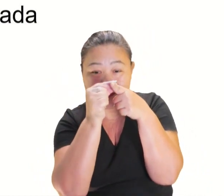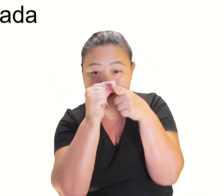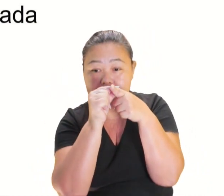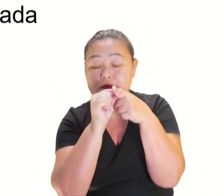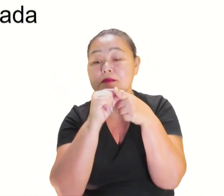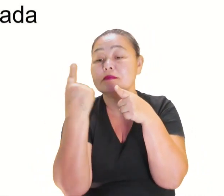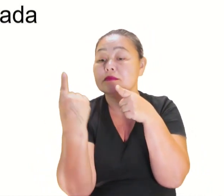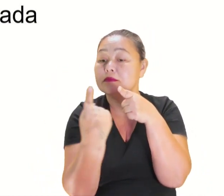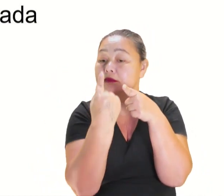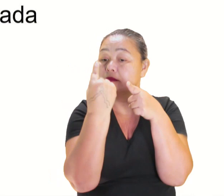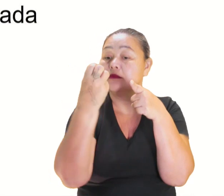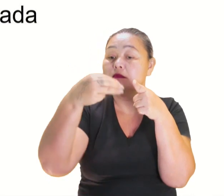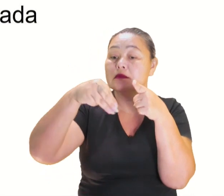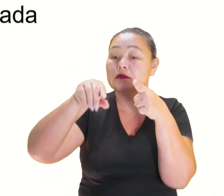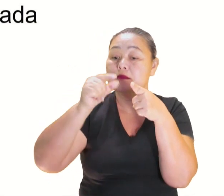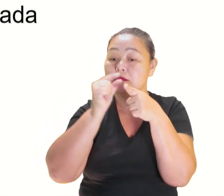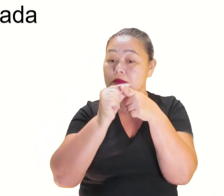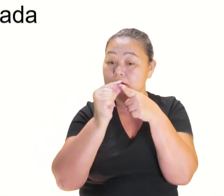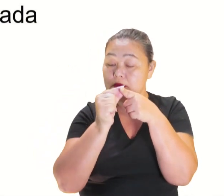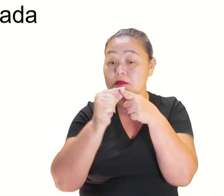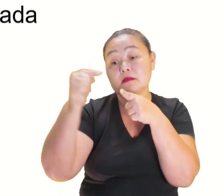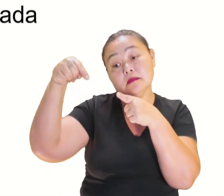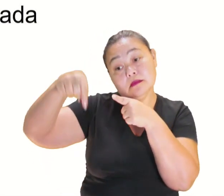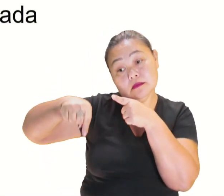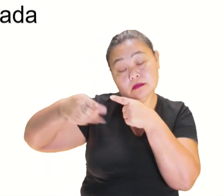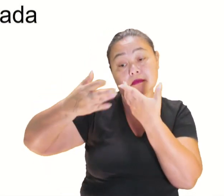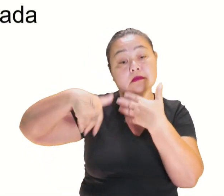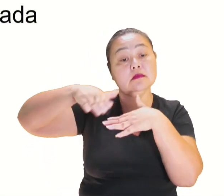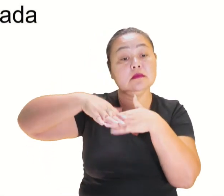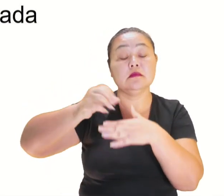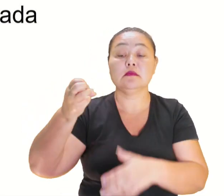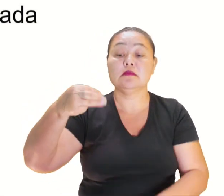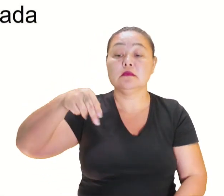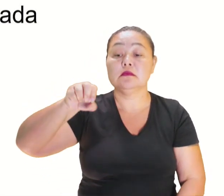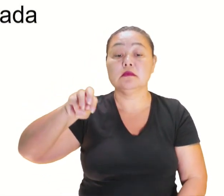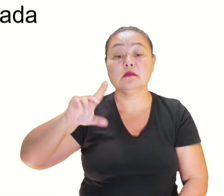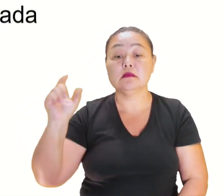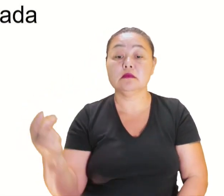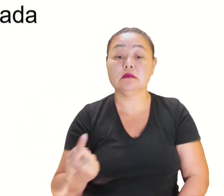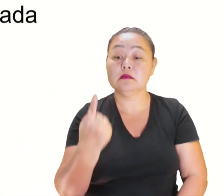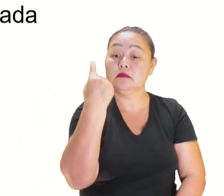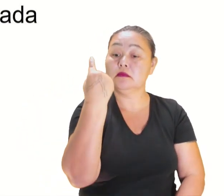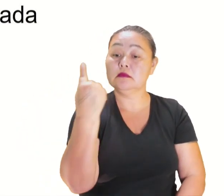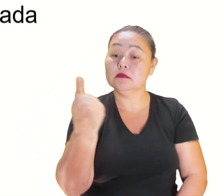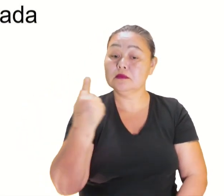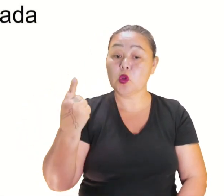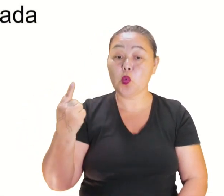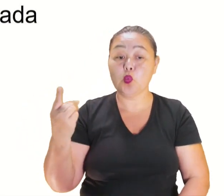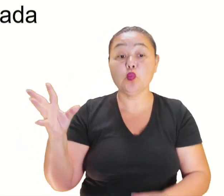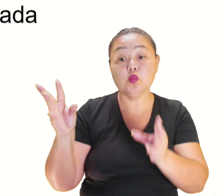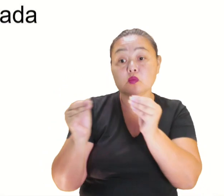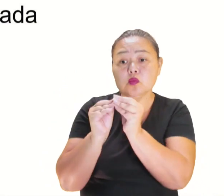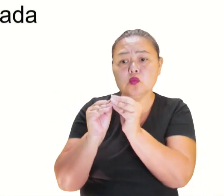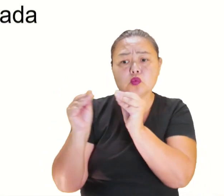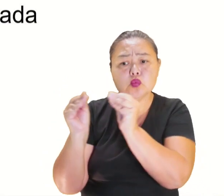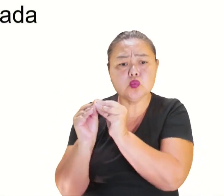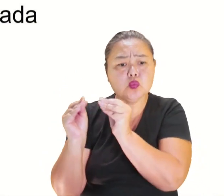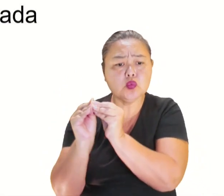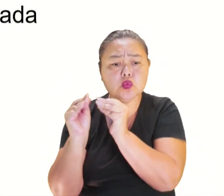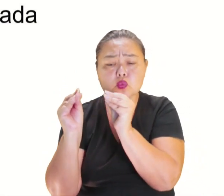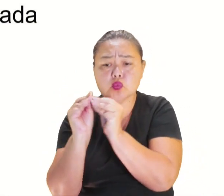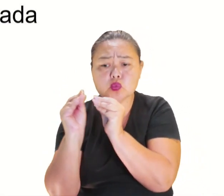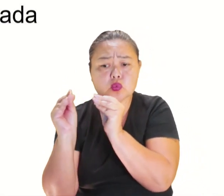A monossílaba, uma sílaba. Na expressão algébrica, monômio tem um termo só. Um único termo algébrico. Então tá tudo junto aqui, ó. Sem